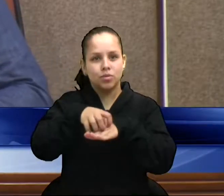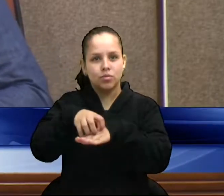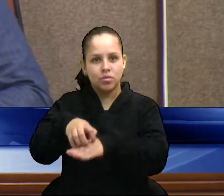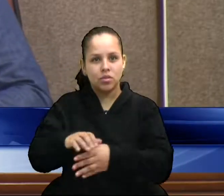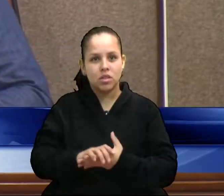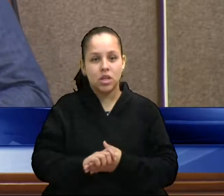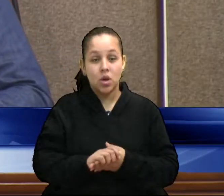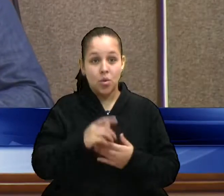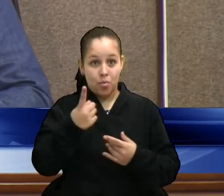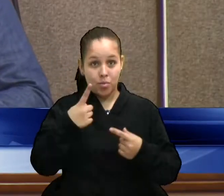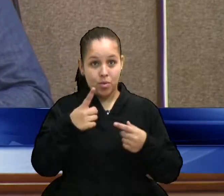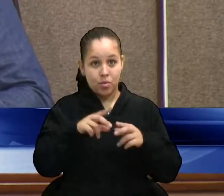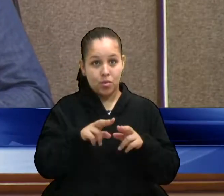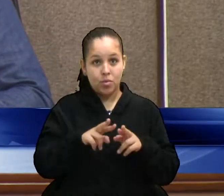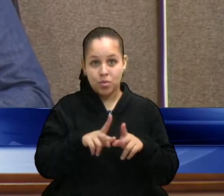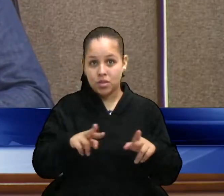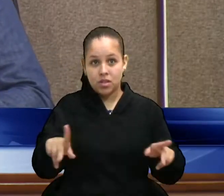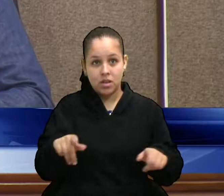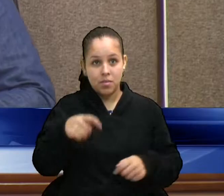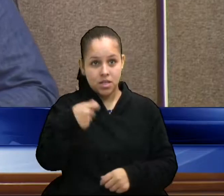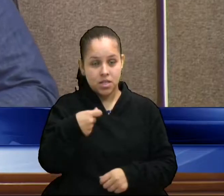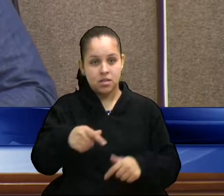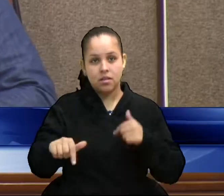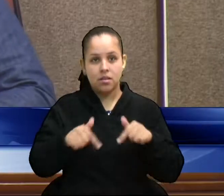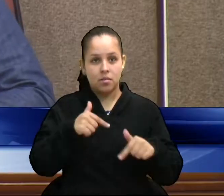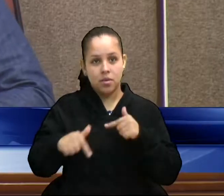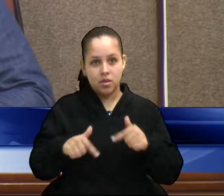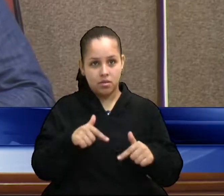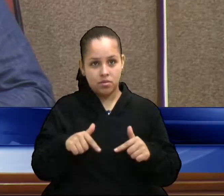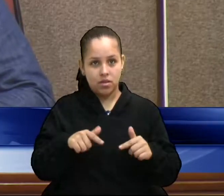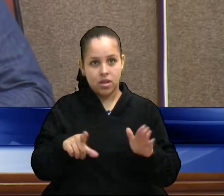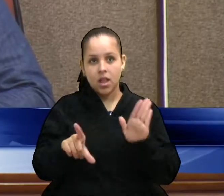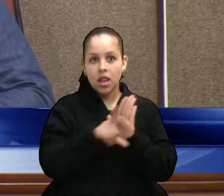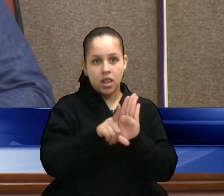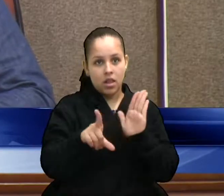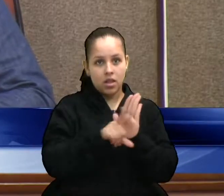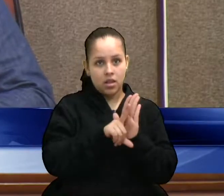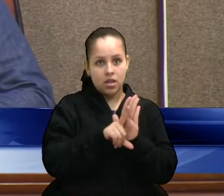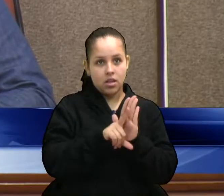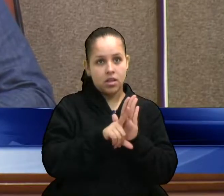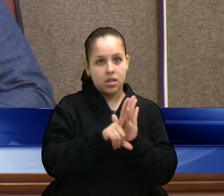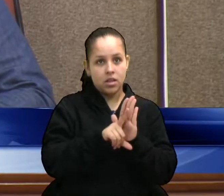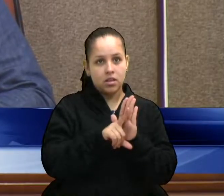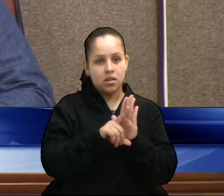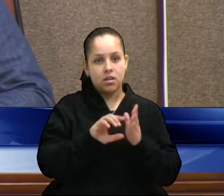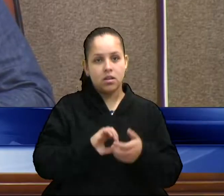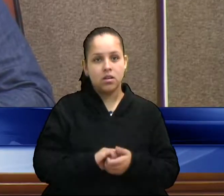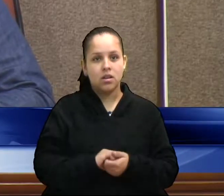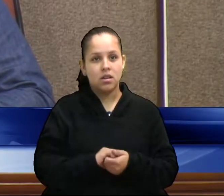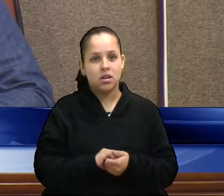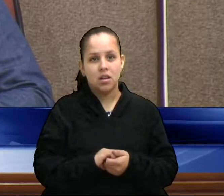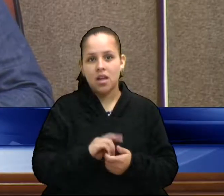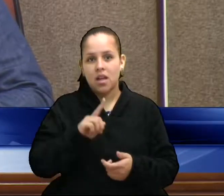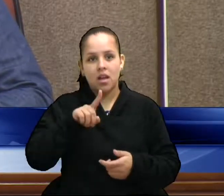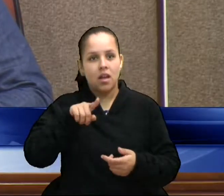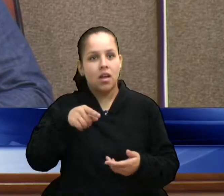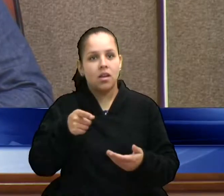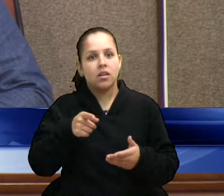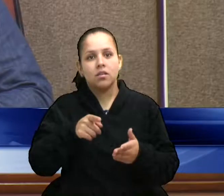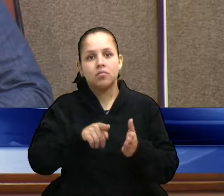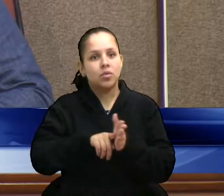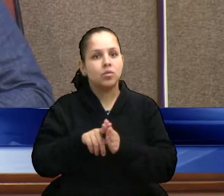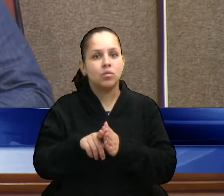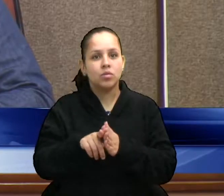tem que ser trabalhada nesse novo projeto de lei é essa questão. É a questão do interesse